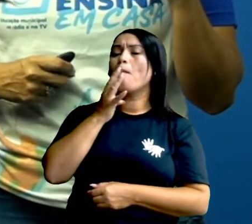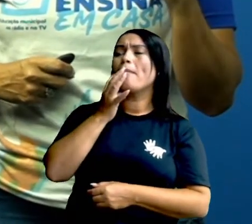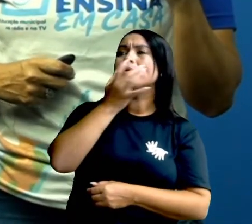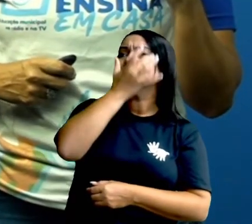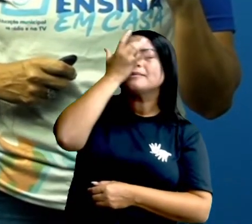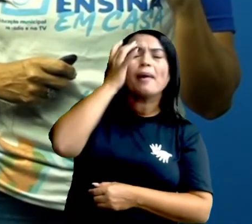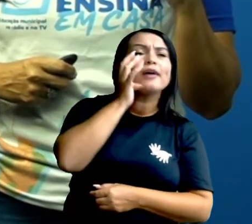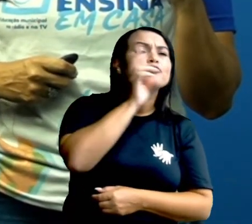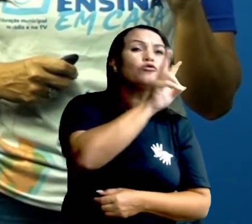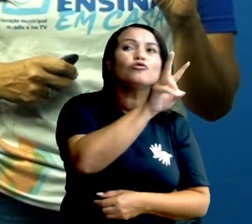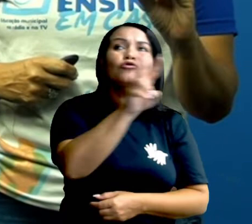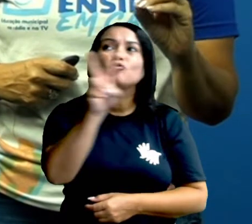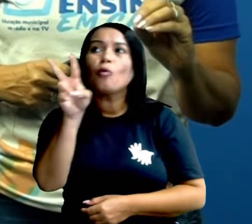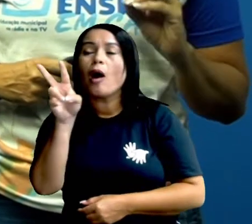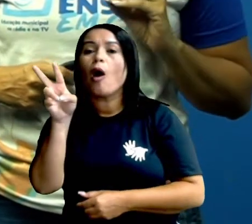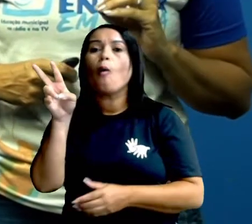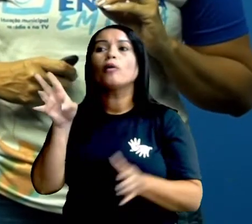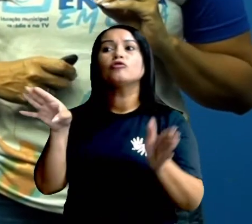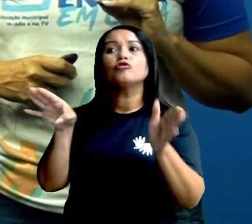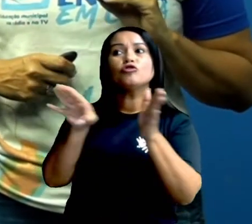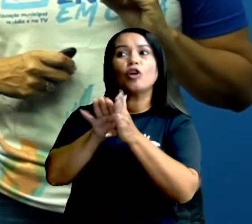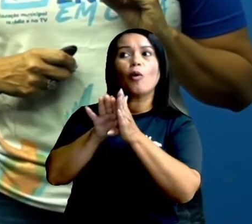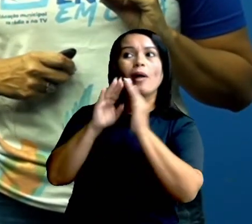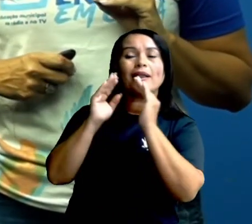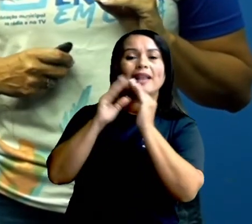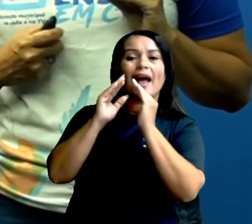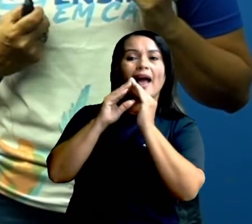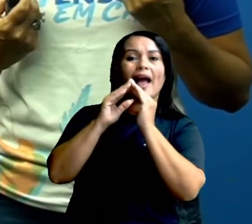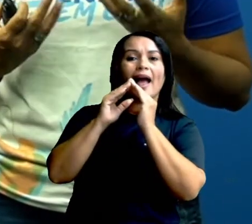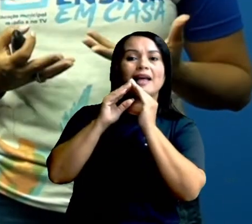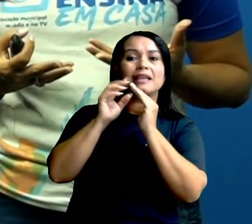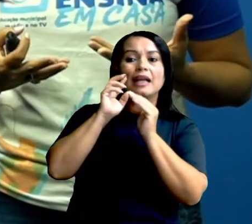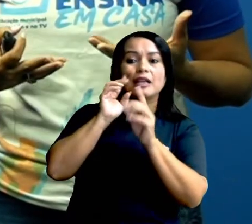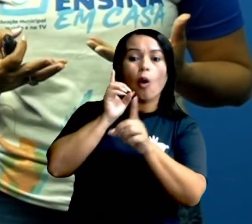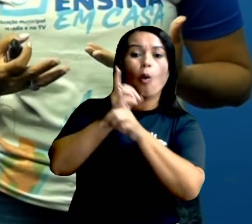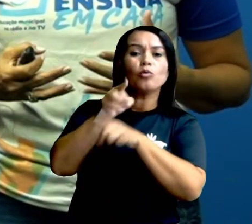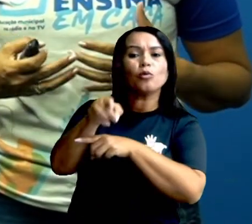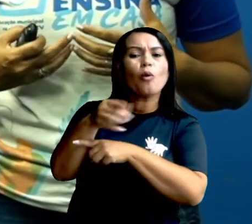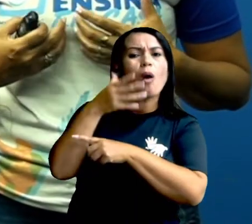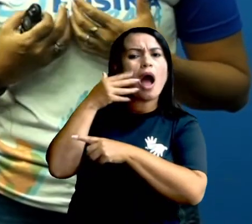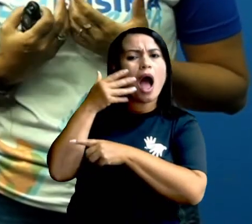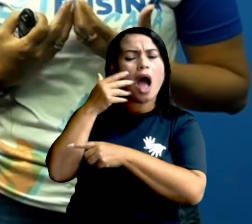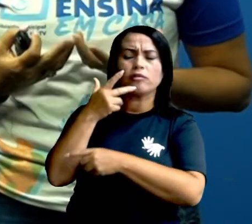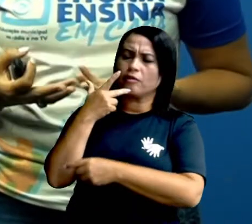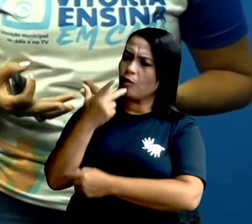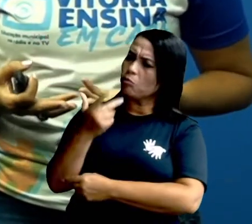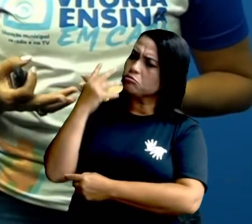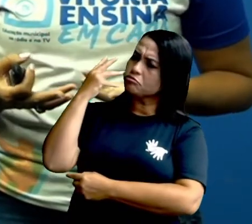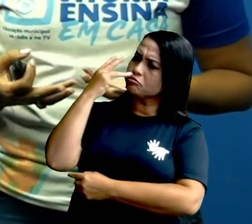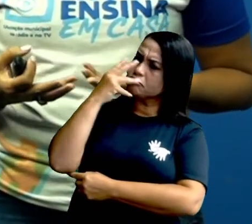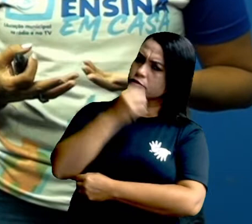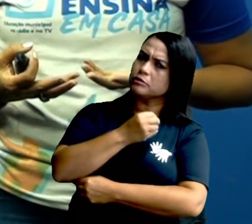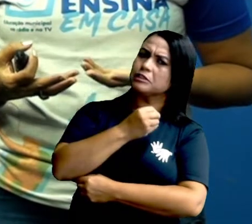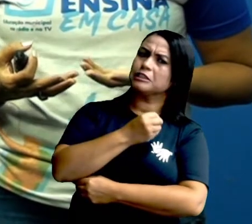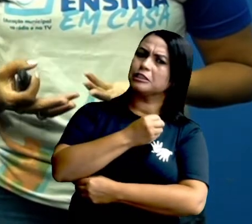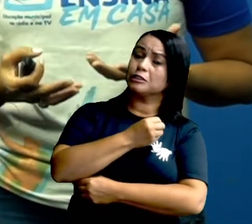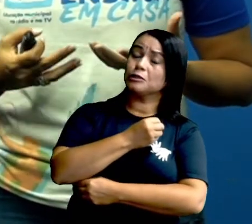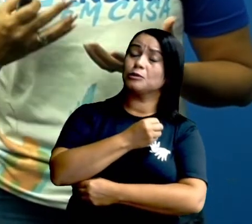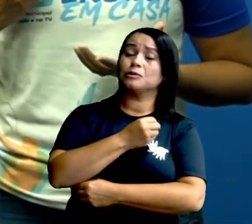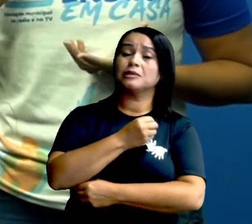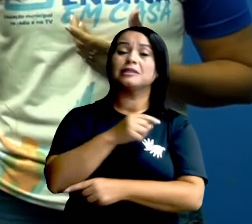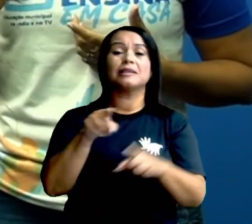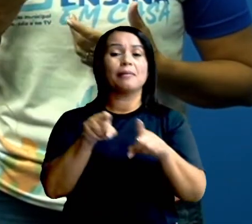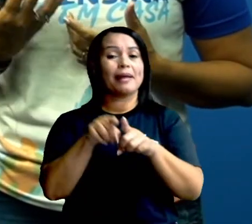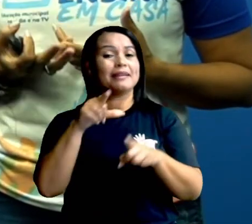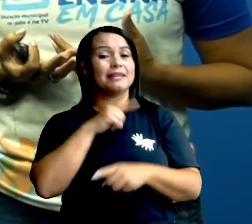num determinado quintal, ele viu o gato. Ele achou o gato muito bonito.